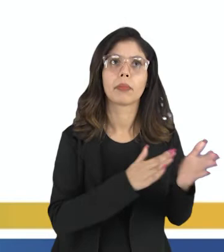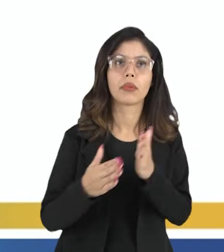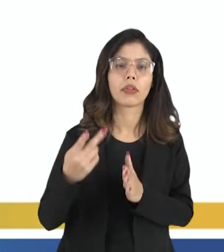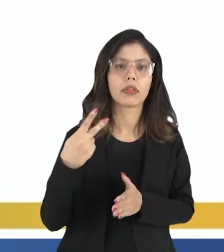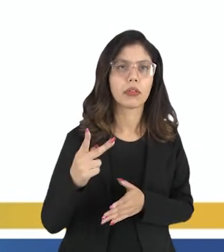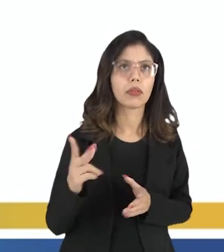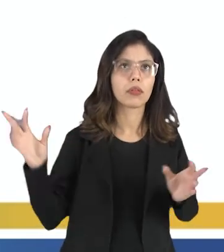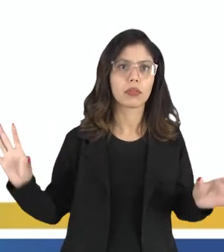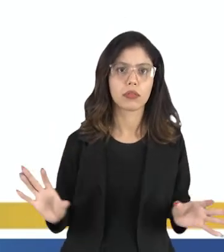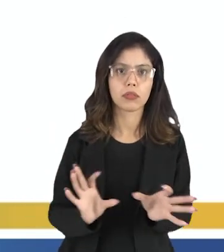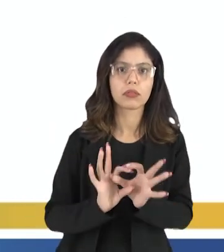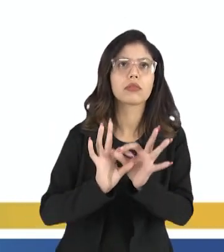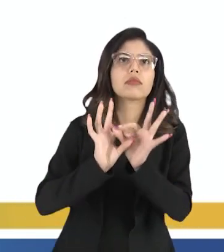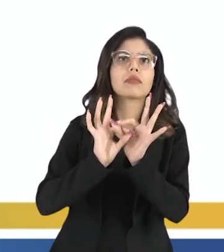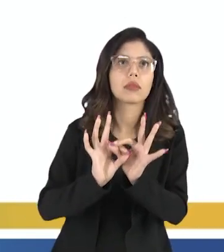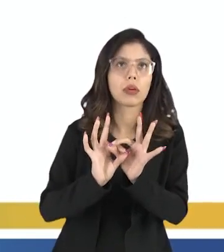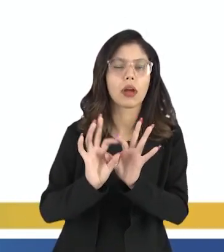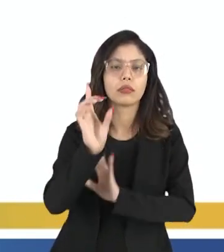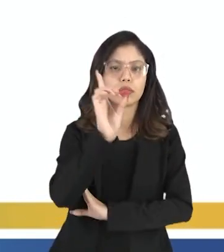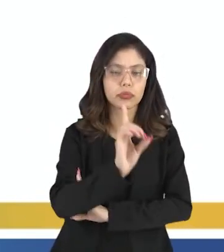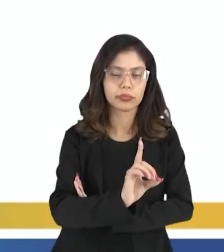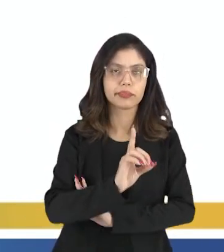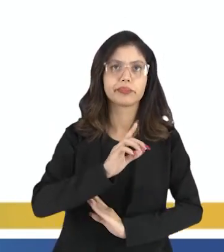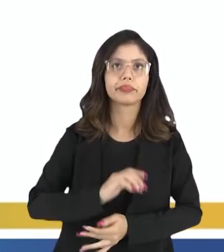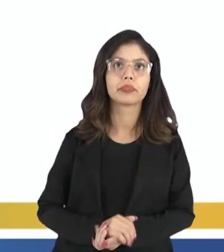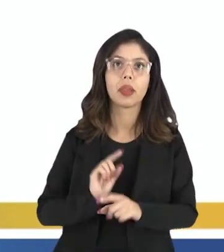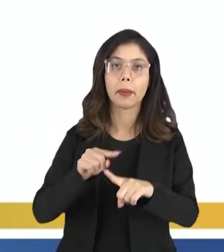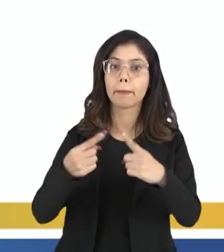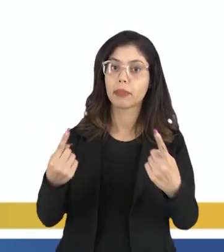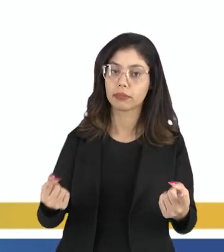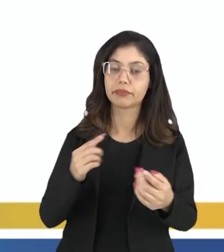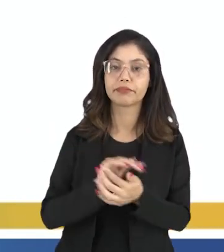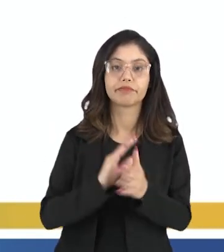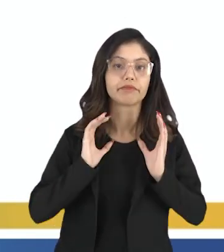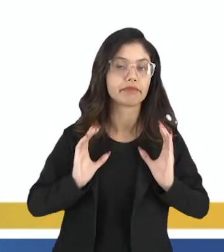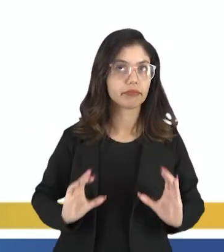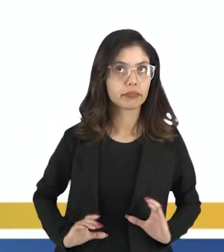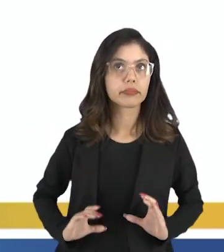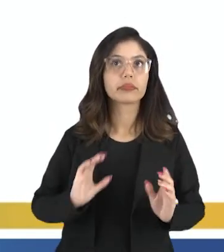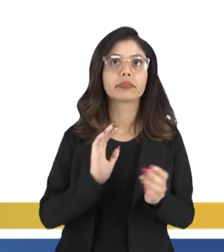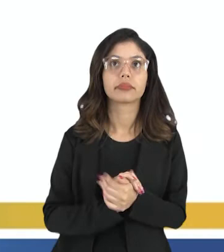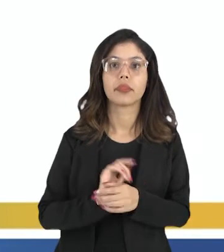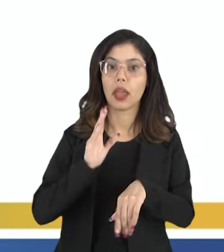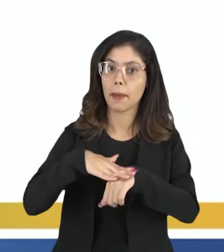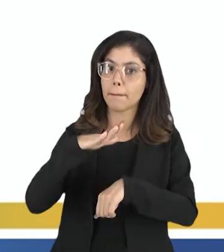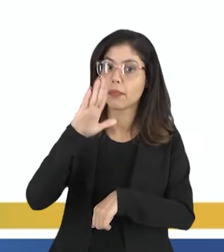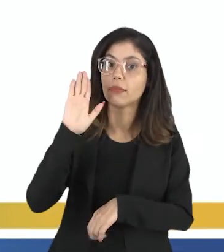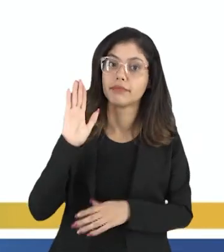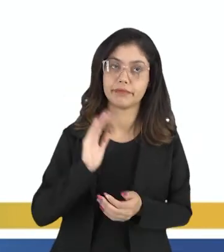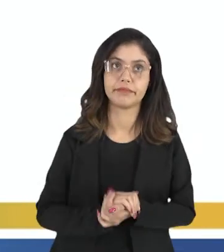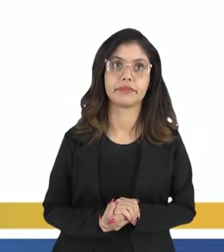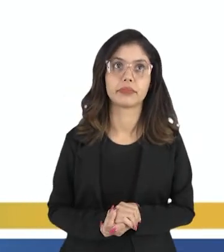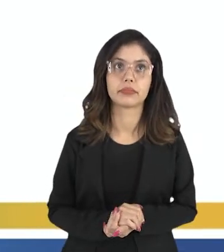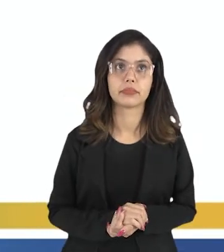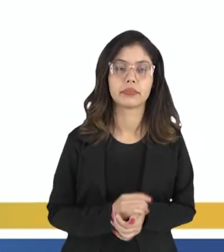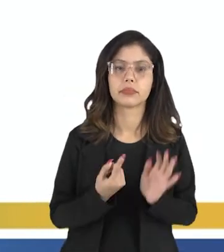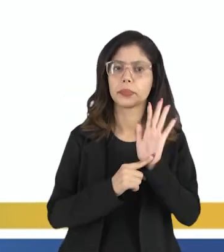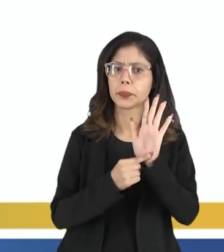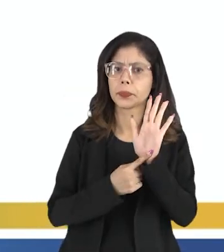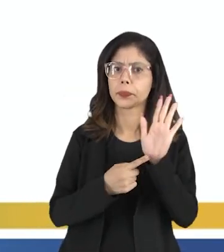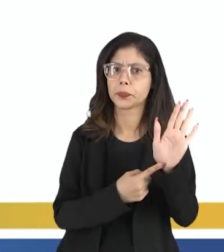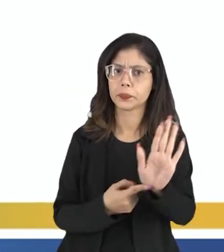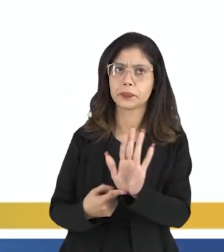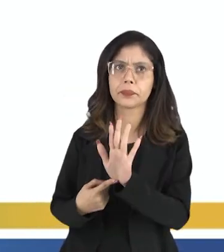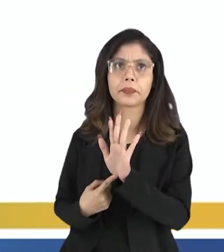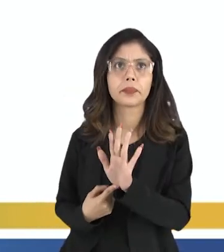seu vínculo com a questão dos direitos, mas a cidadania é mais que isso.